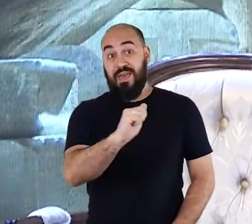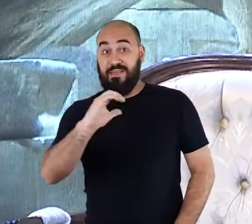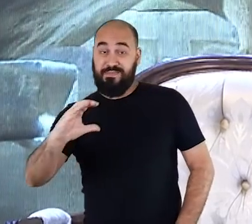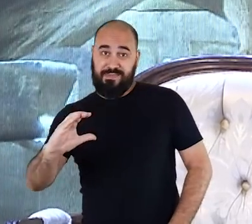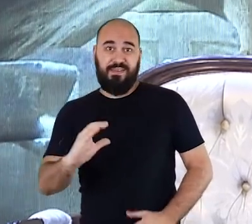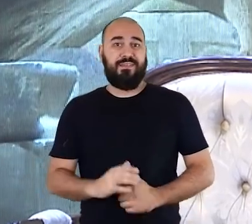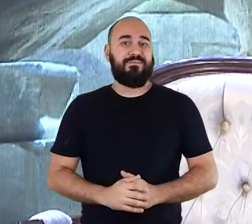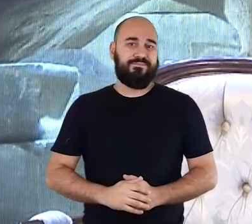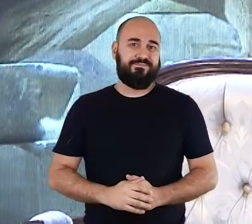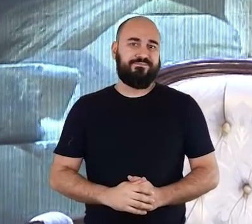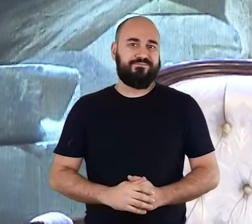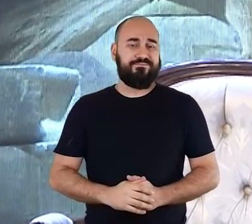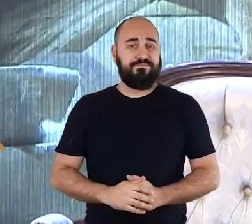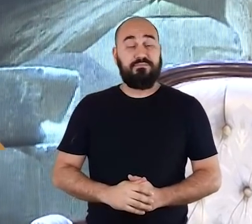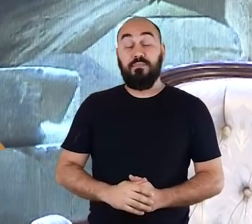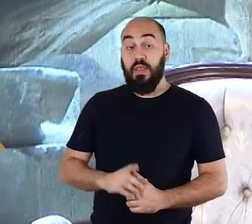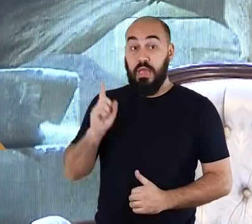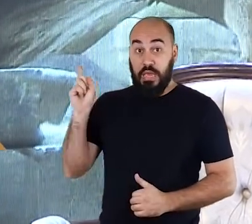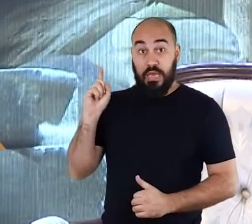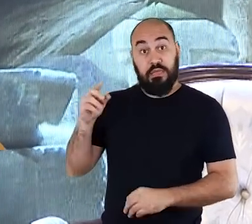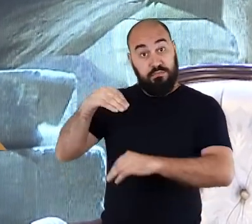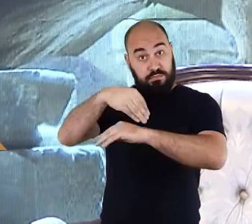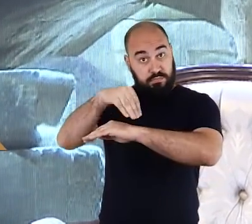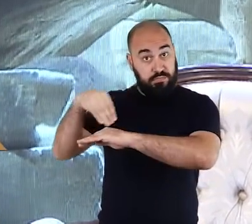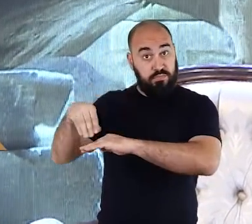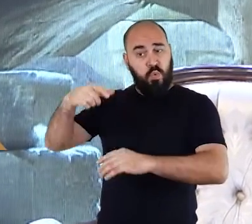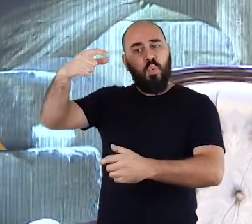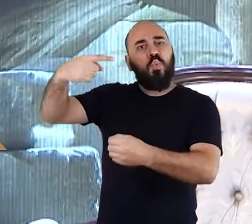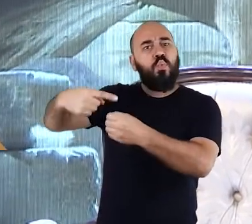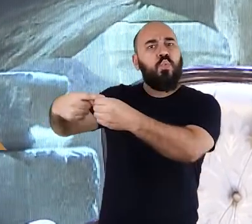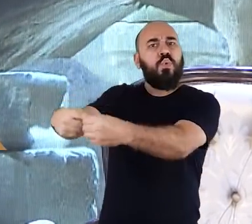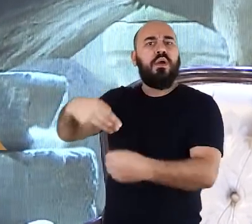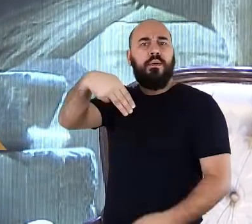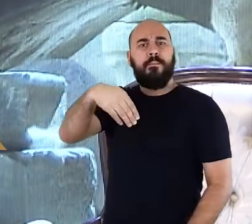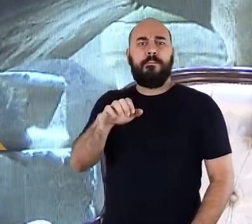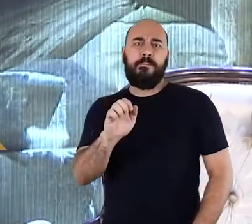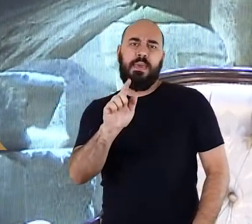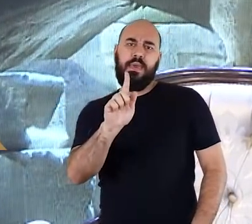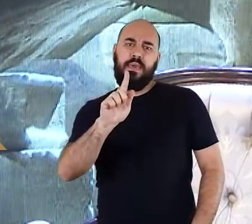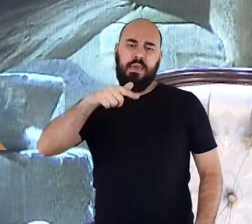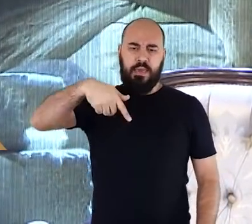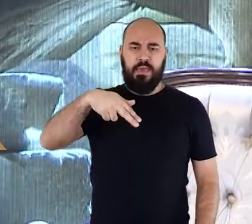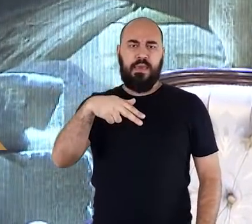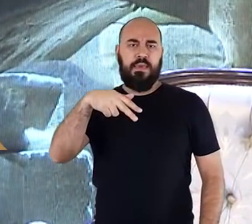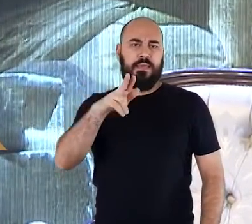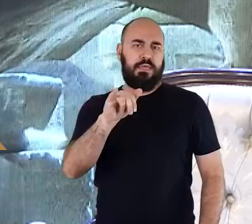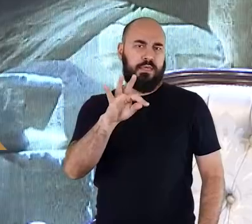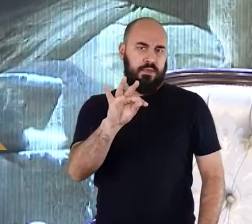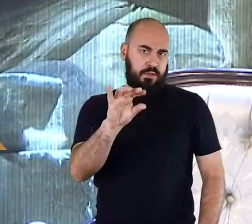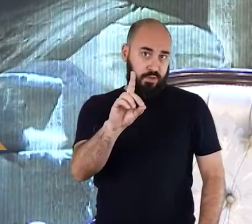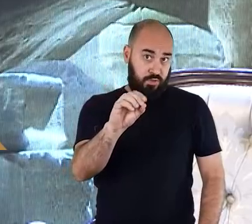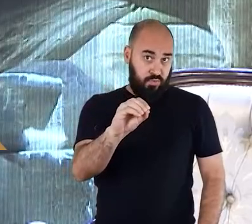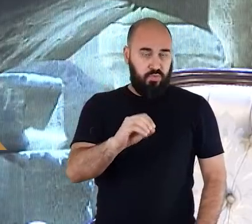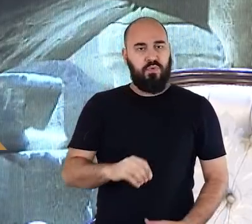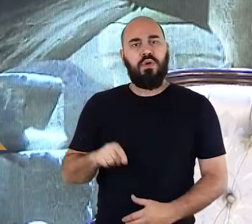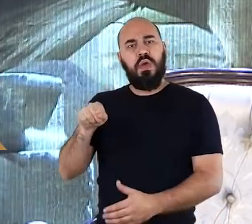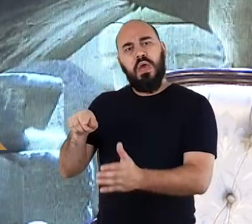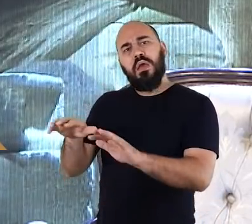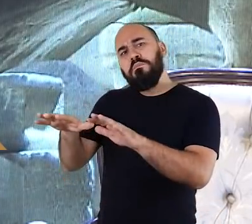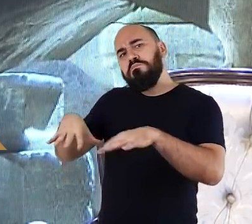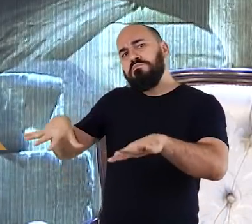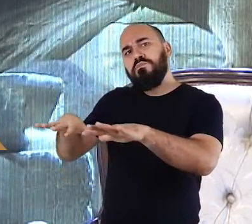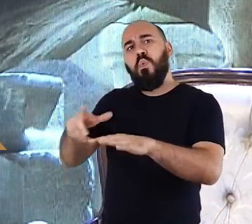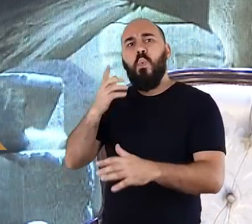uma expedição arqueológica ocorrida em Meguido e conduzida em 1903, Gottfried Schumacher, um renomado